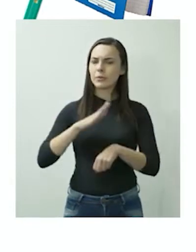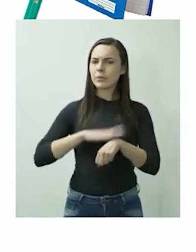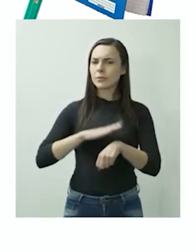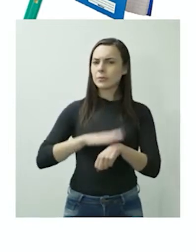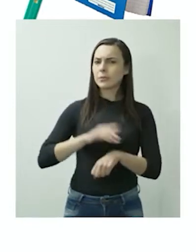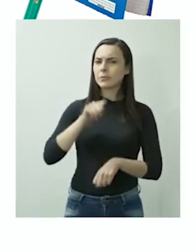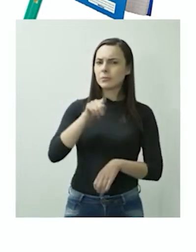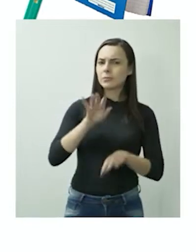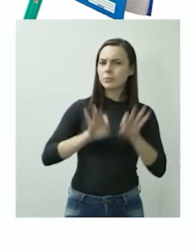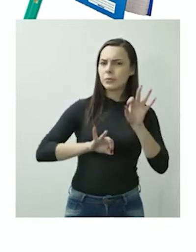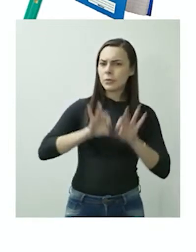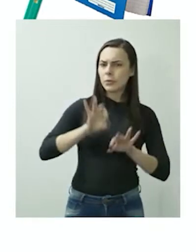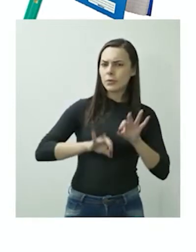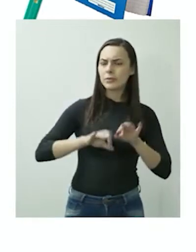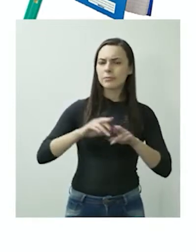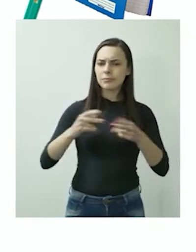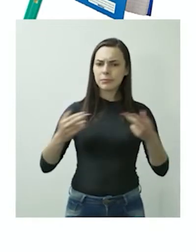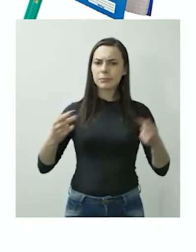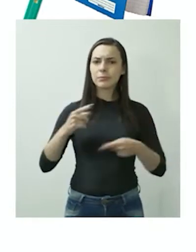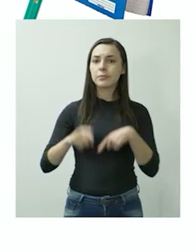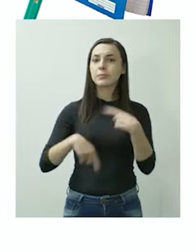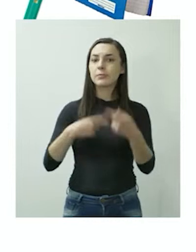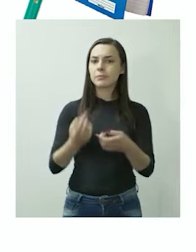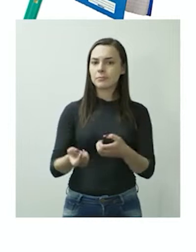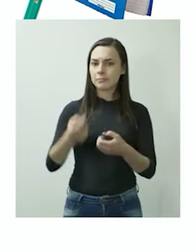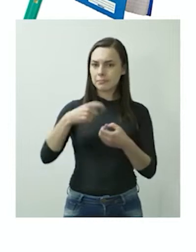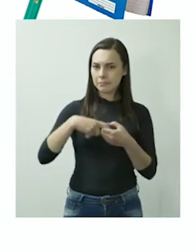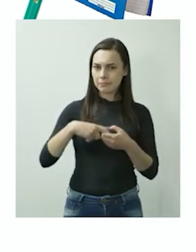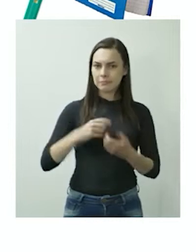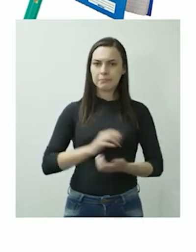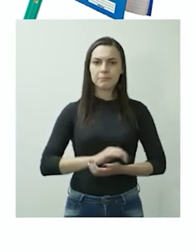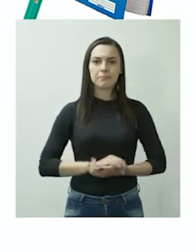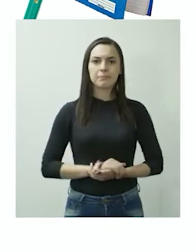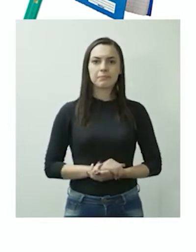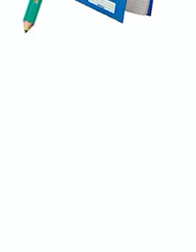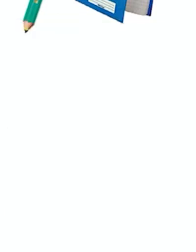para vocês se organizarem e daqui a pouco nós voltamos.